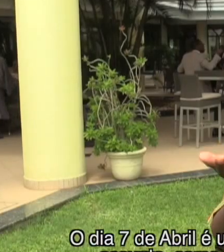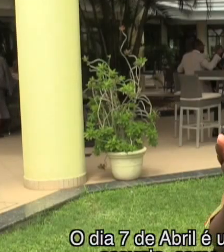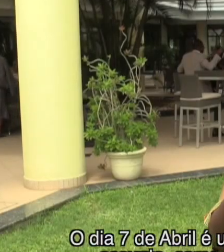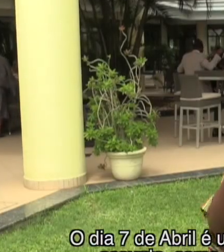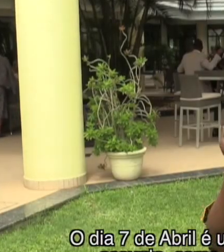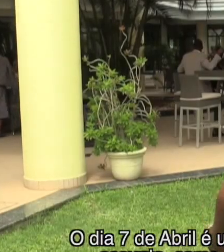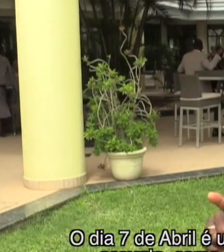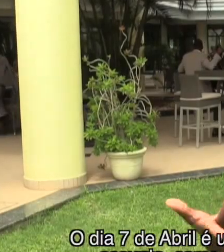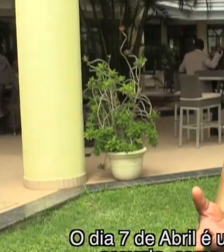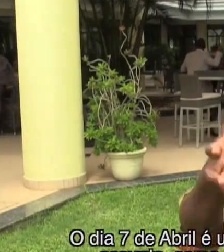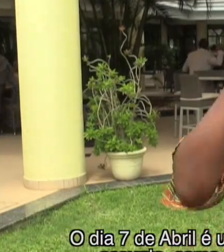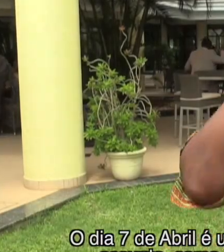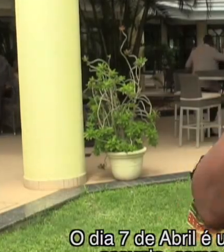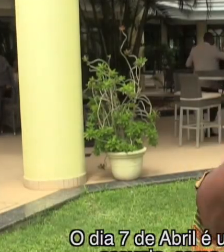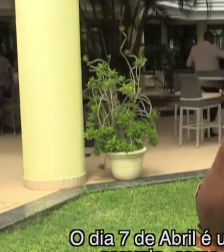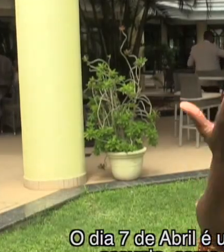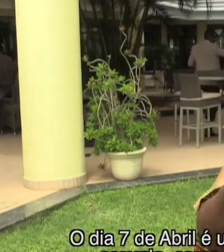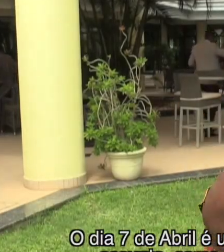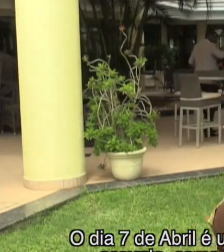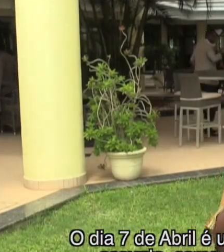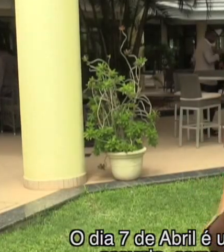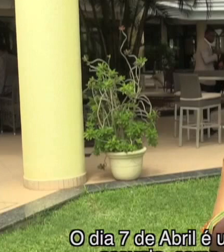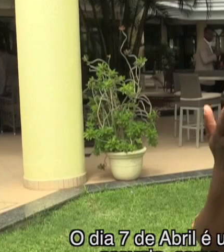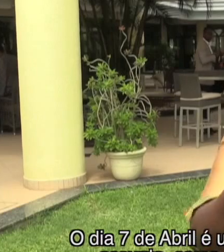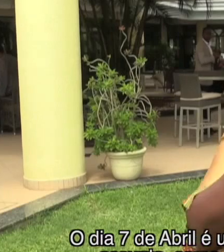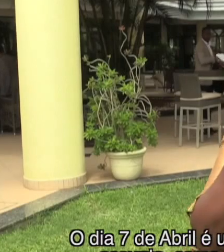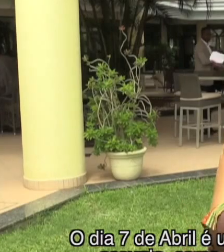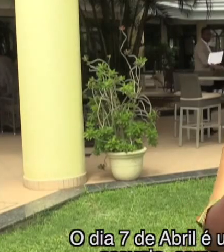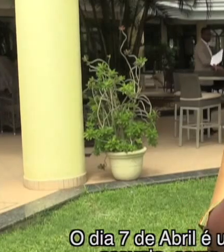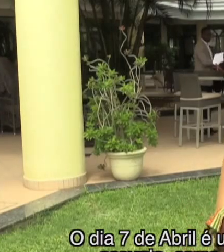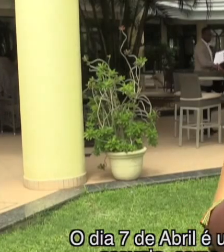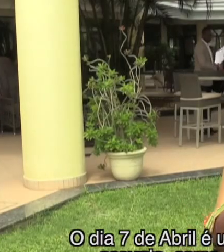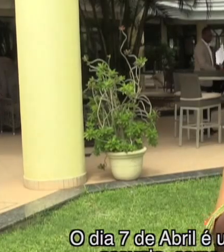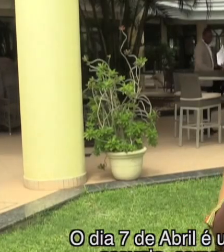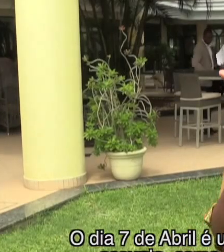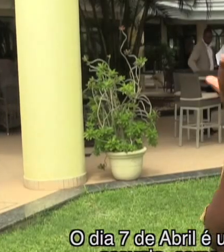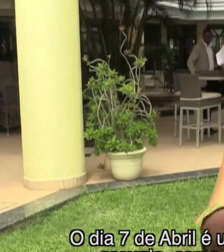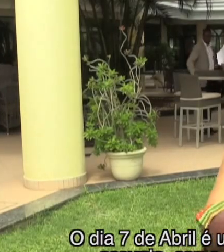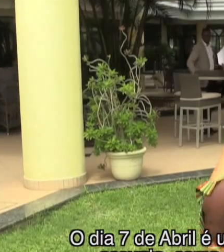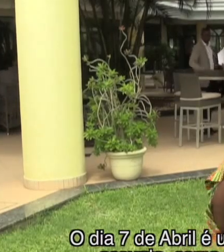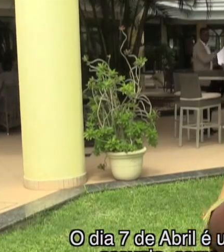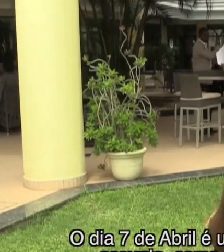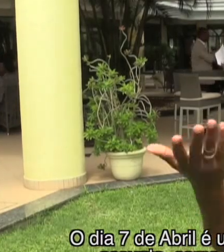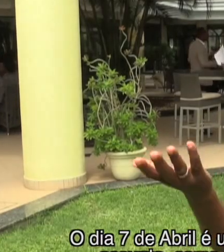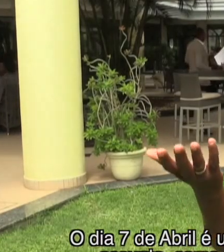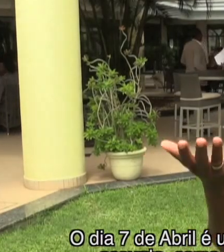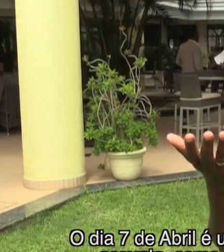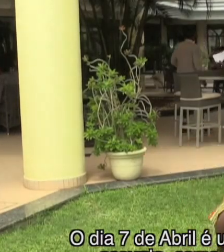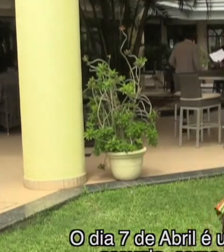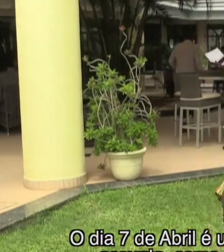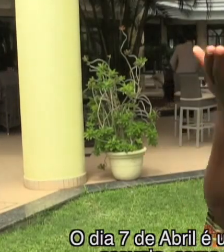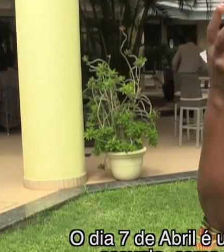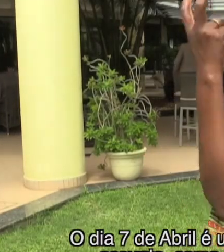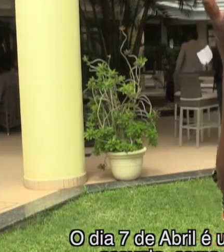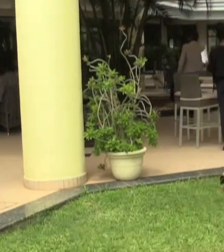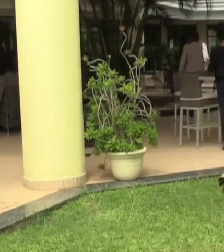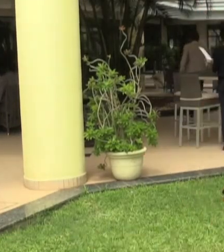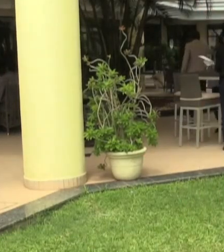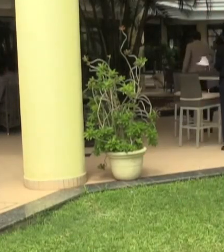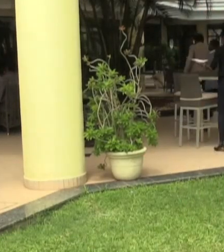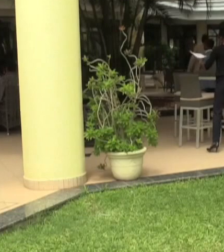7 de abril é um dia que podemos considerar sobre diversos assuntos como acesso a informação emprego